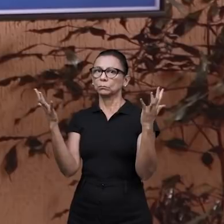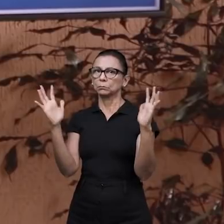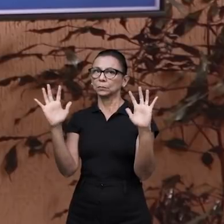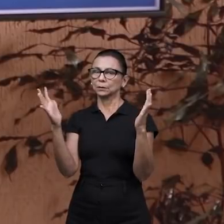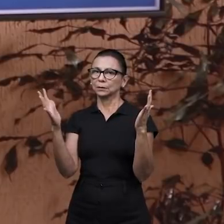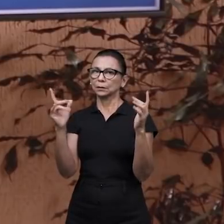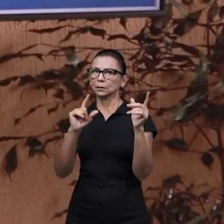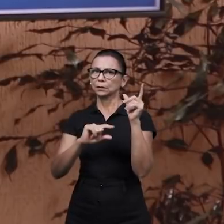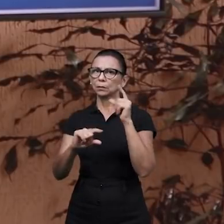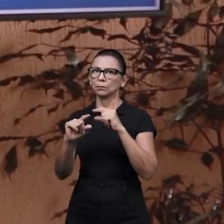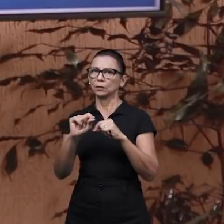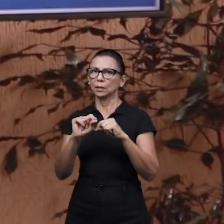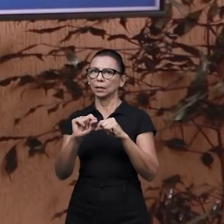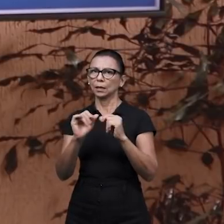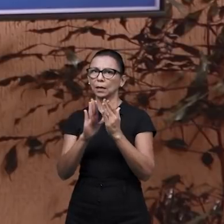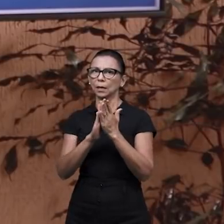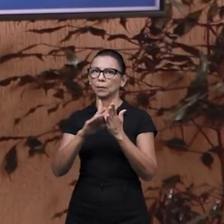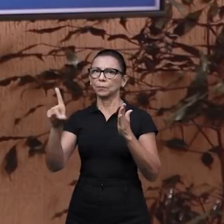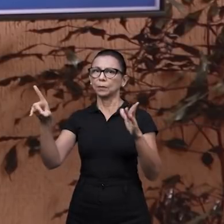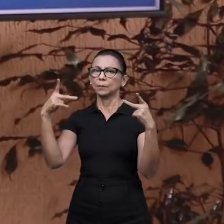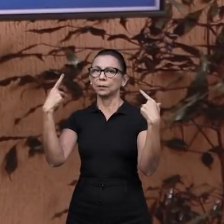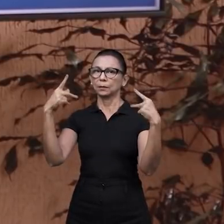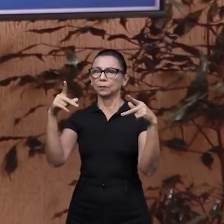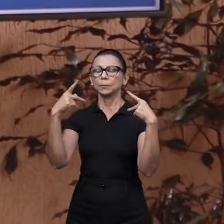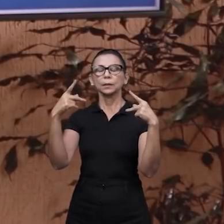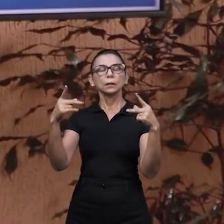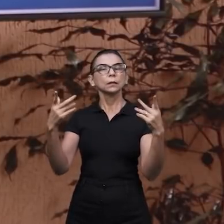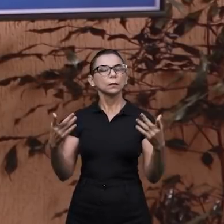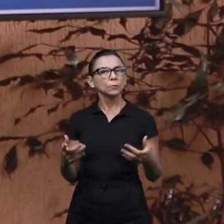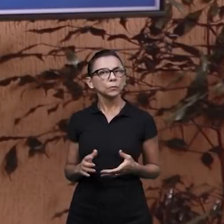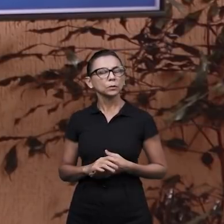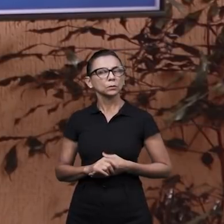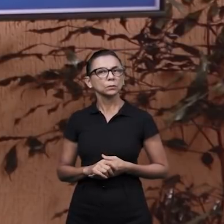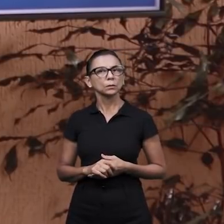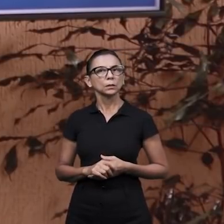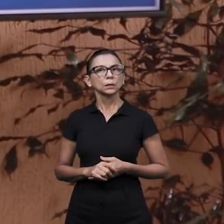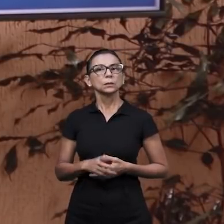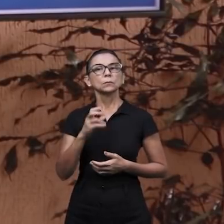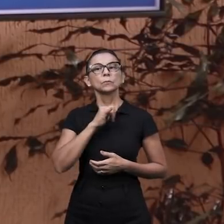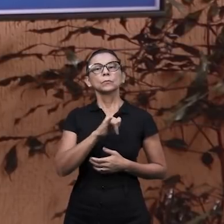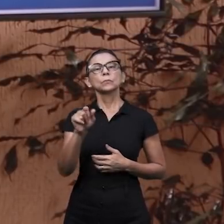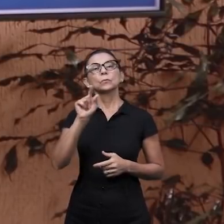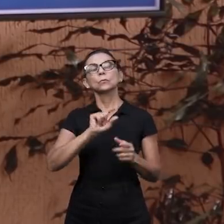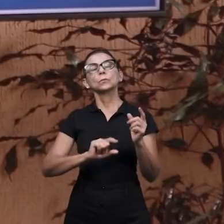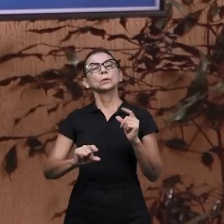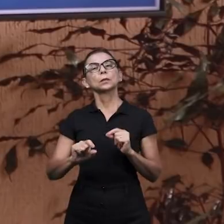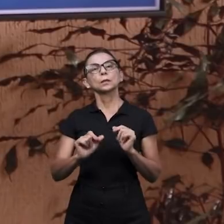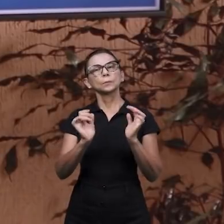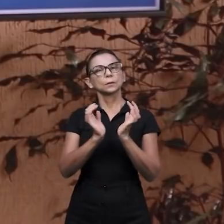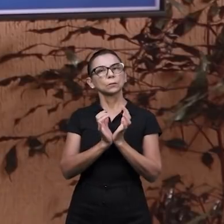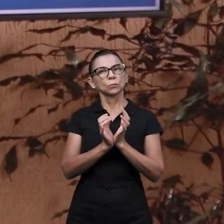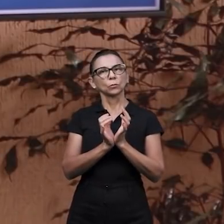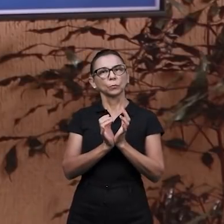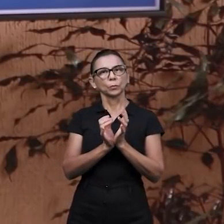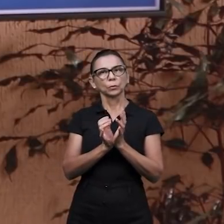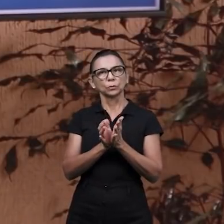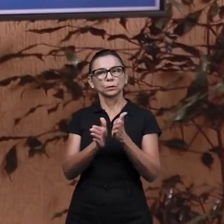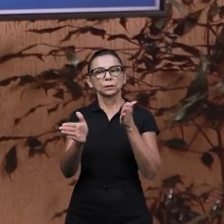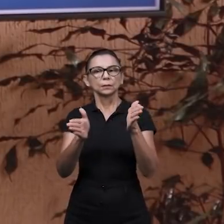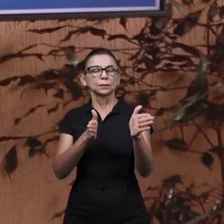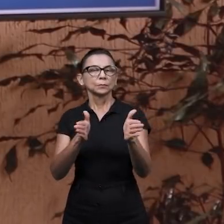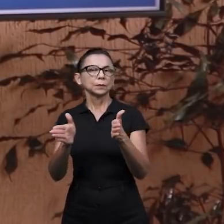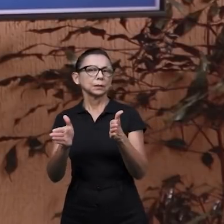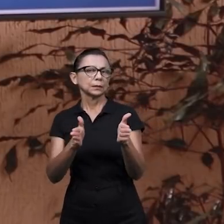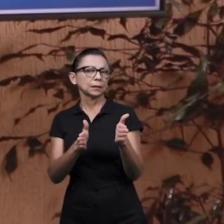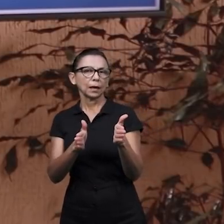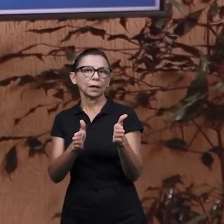que pregamos. Então, o que nós vamos falar para as crianças com deficiência é exatamente a mesma coisa que nós falamos para as